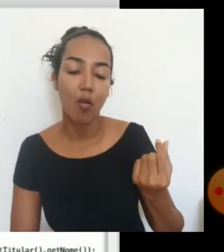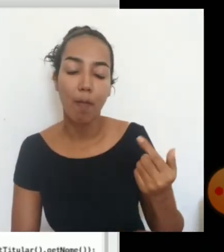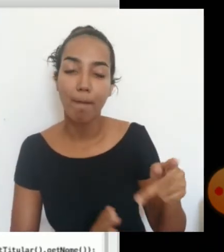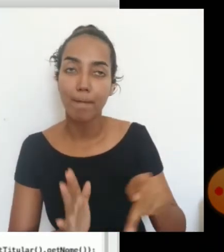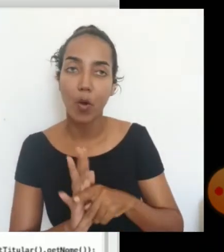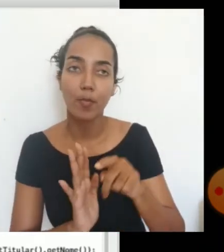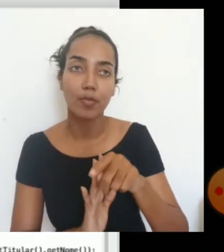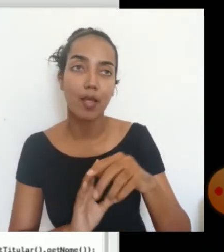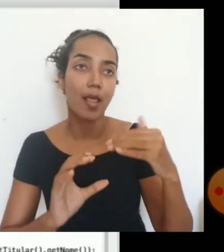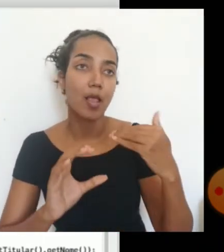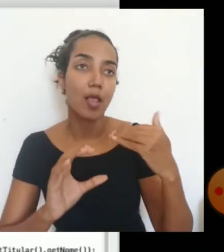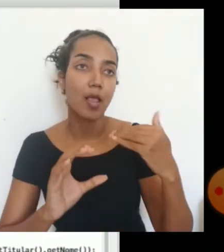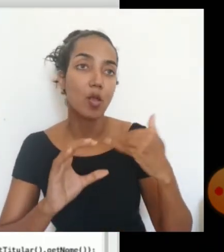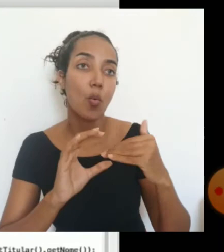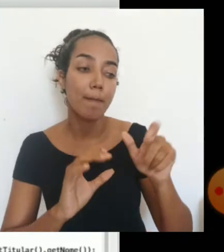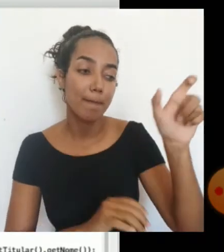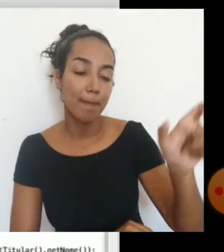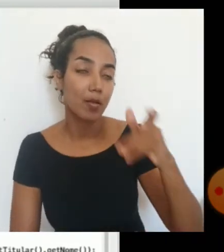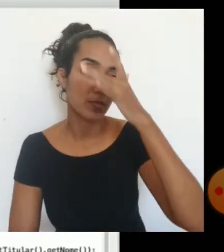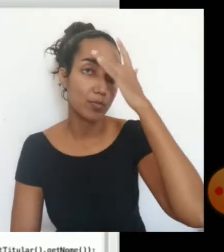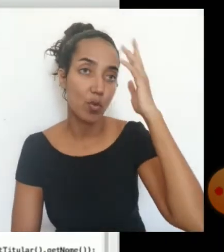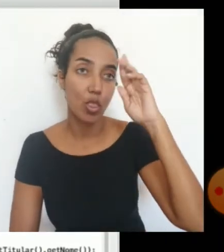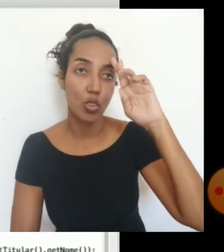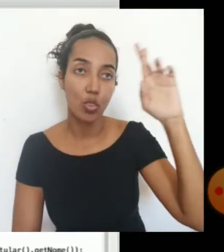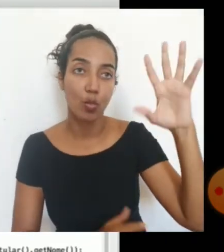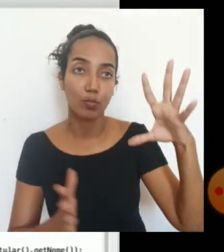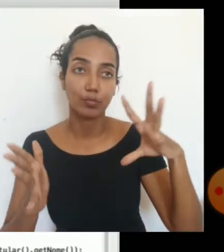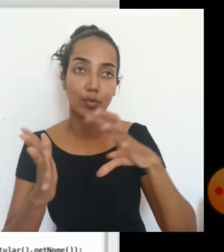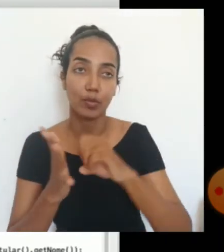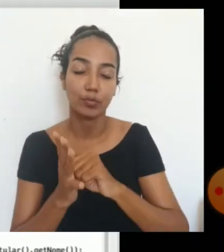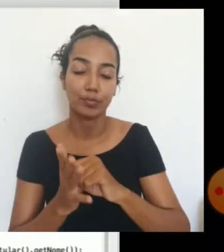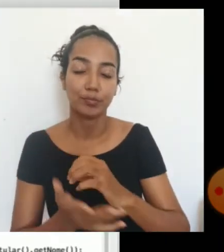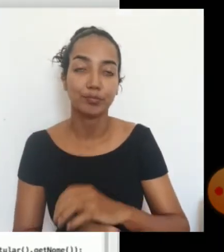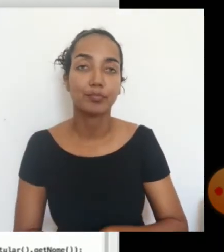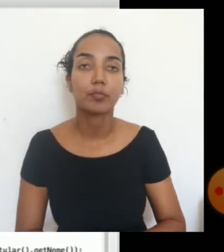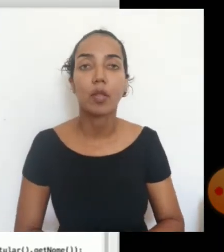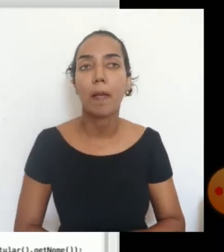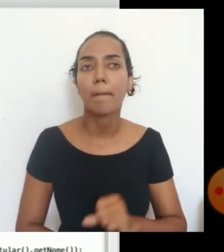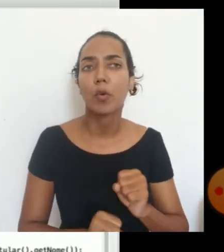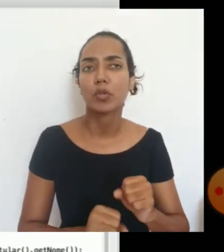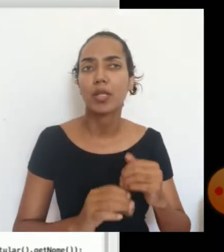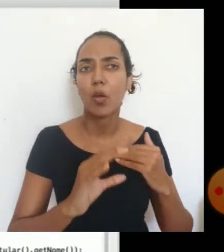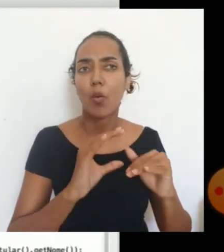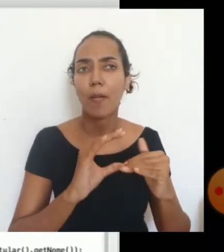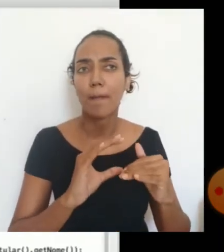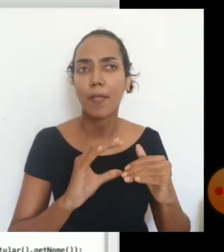do José, também poderia. Bom, uma outra forma de fazer essa